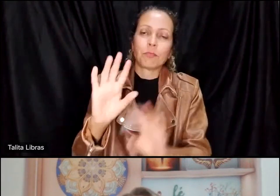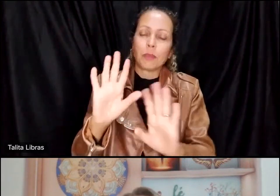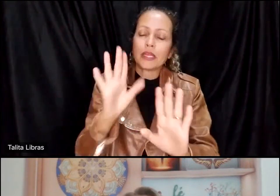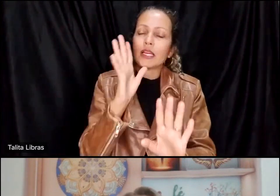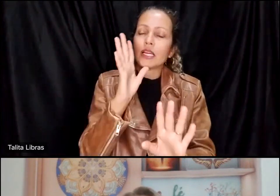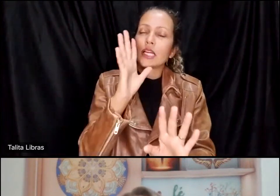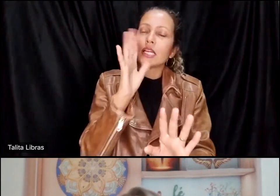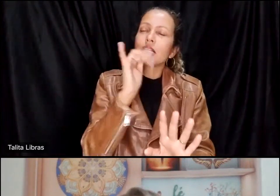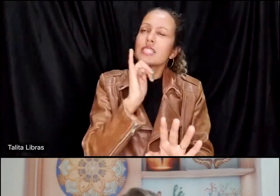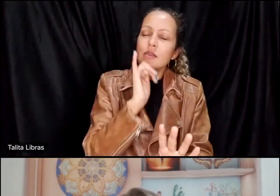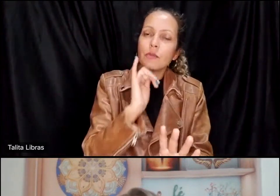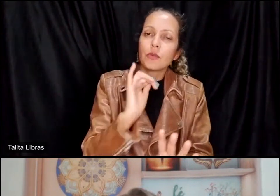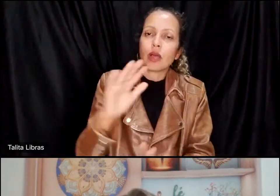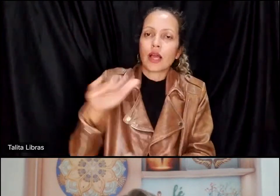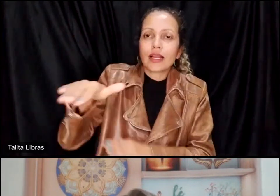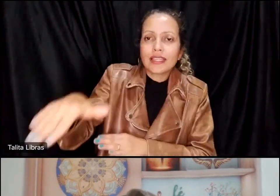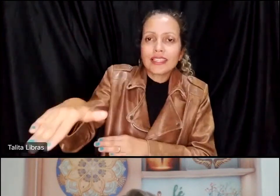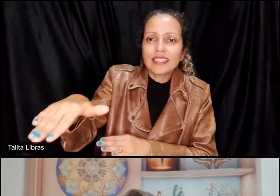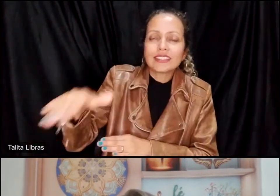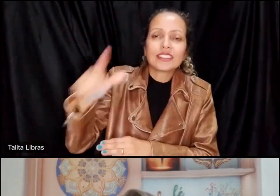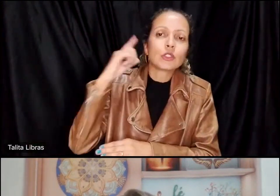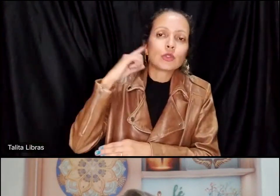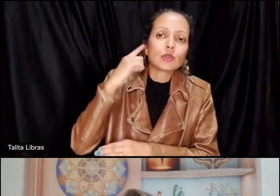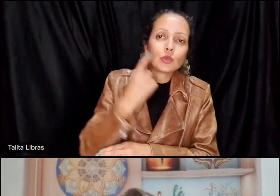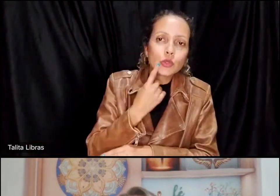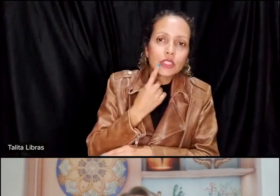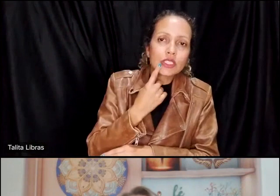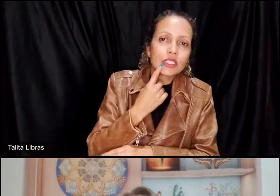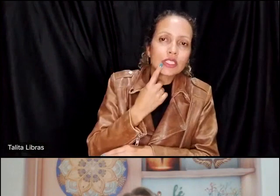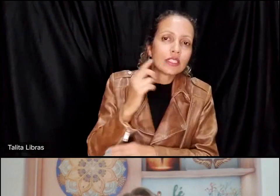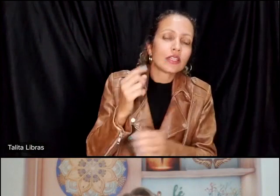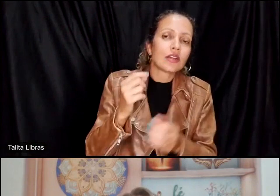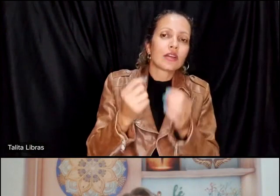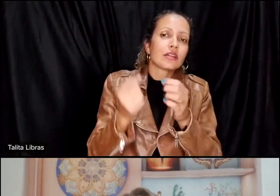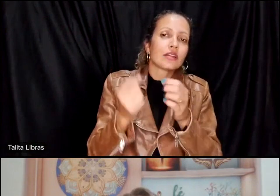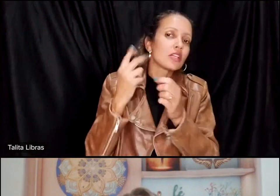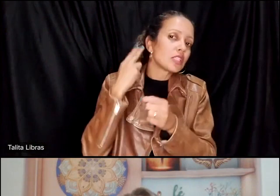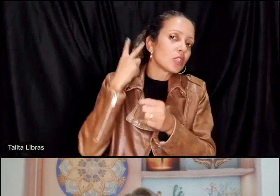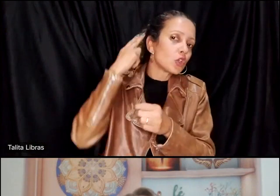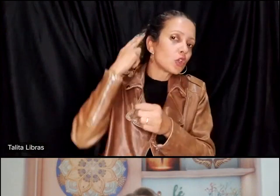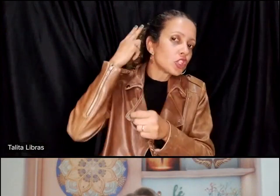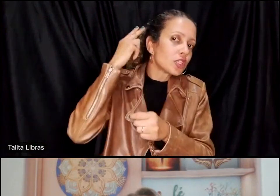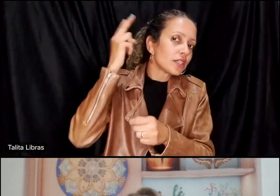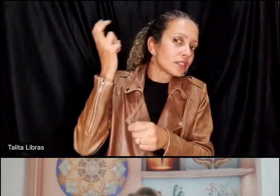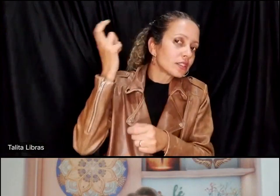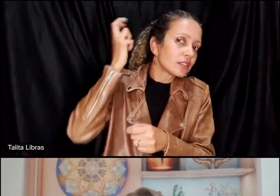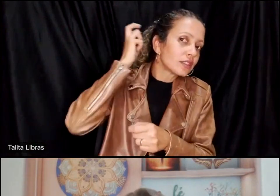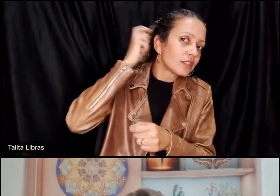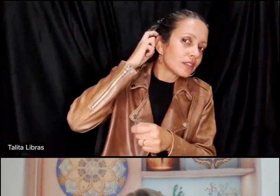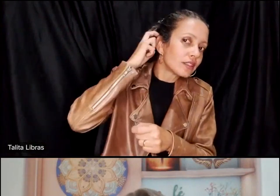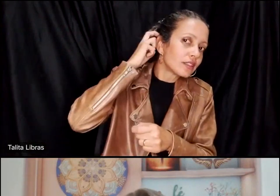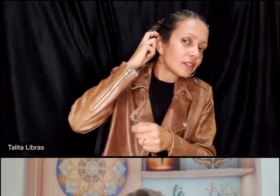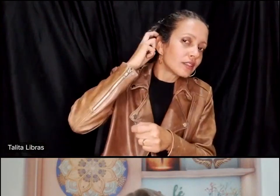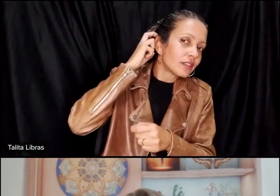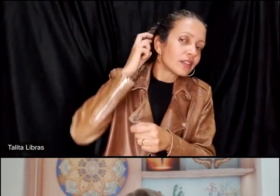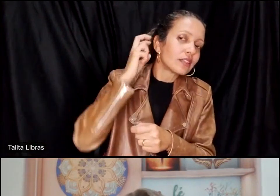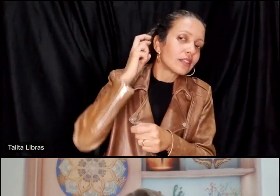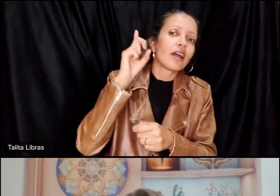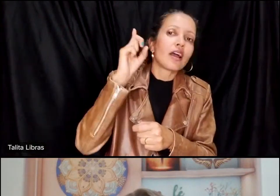ela não vai deixar de ser surda. Porque o implante, na verdade, ele é uma prótese.